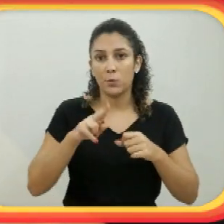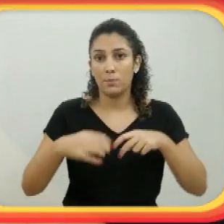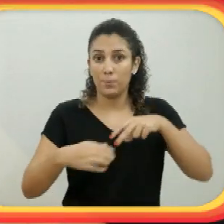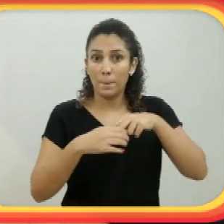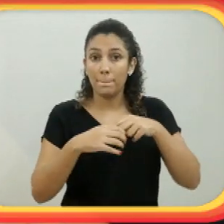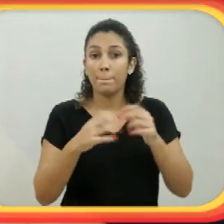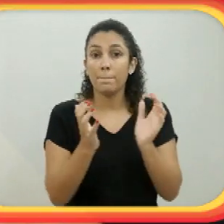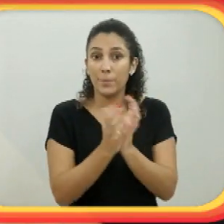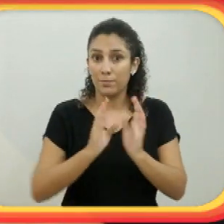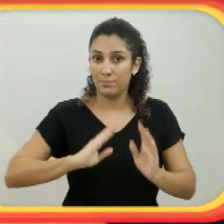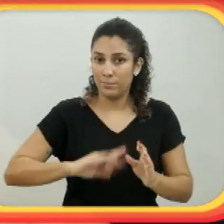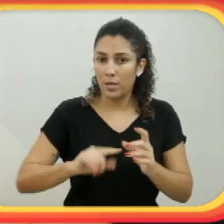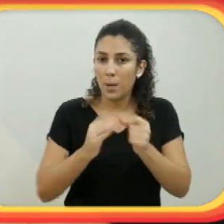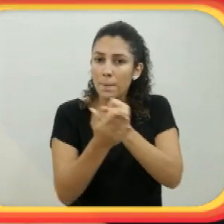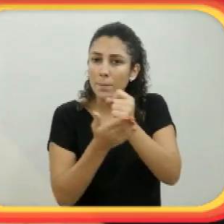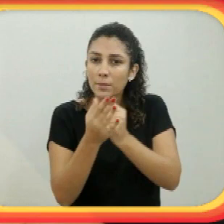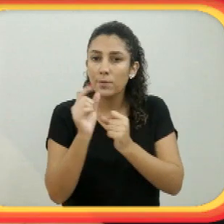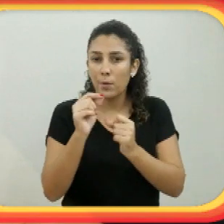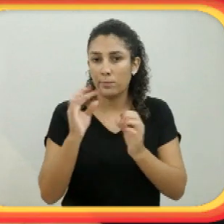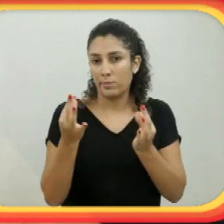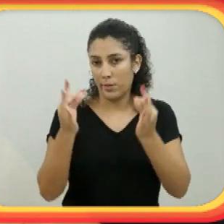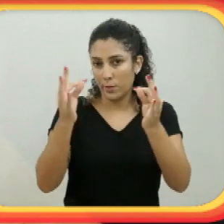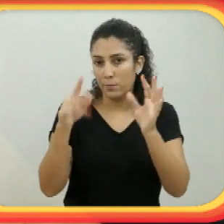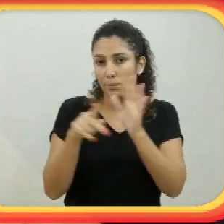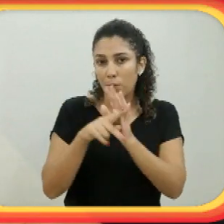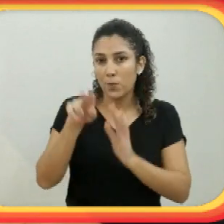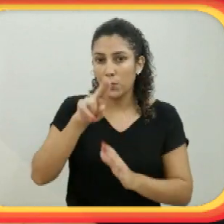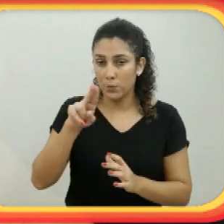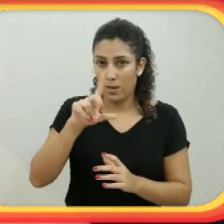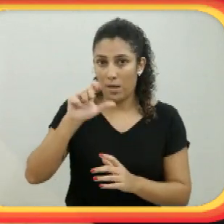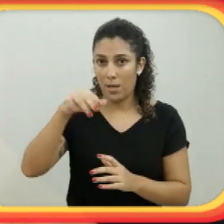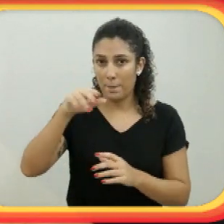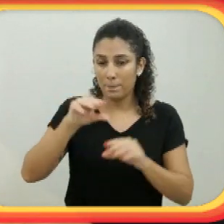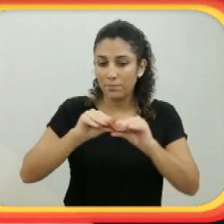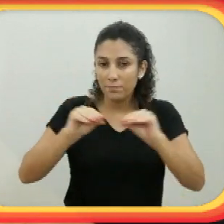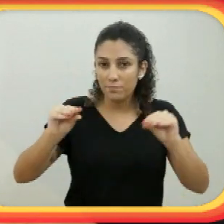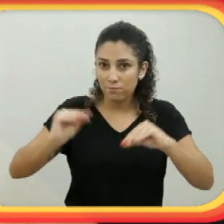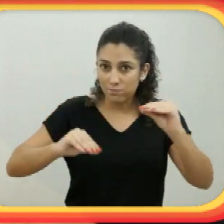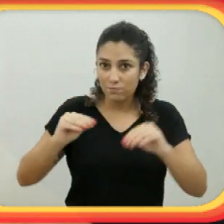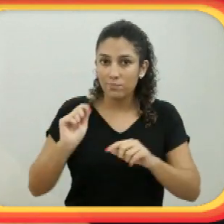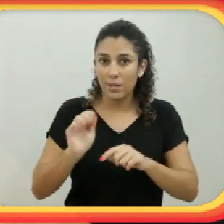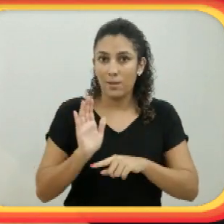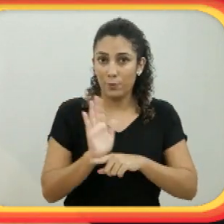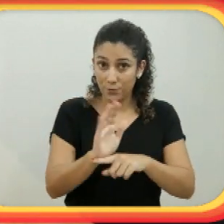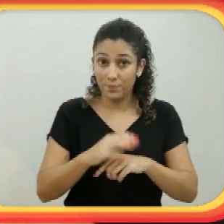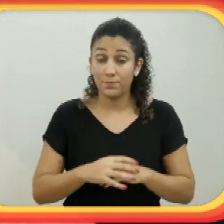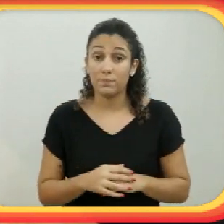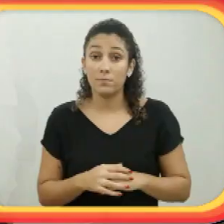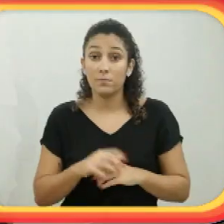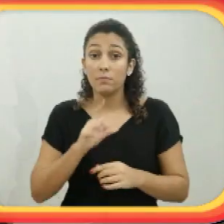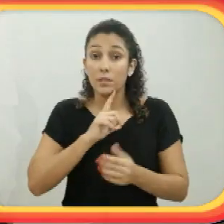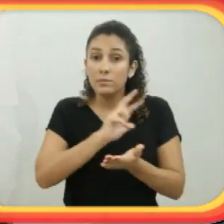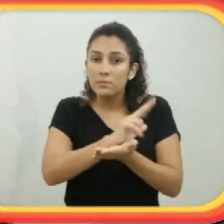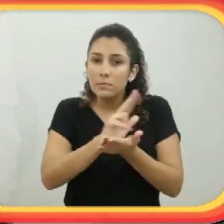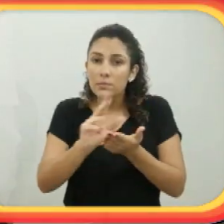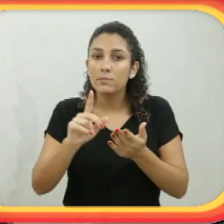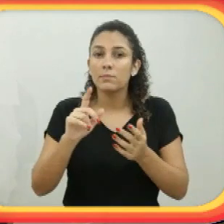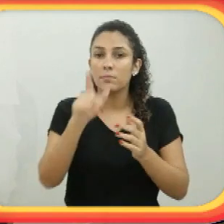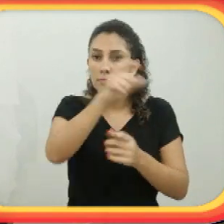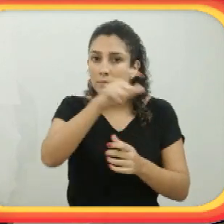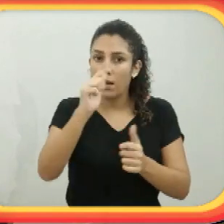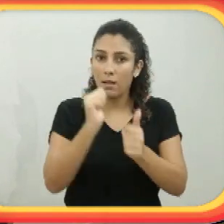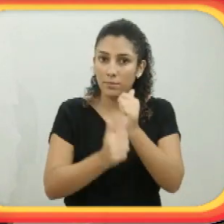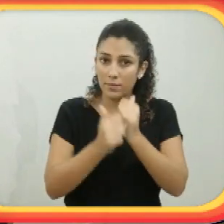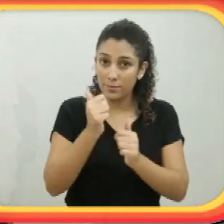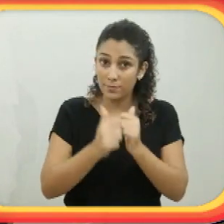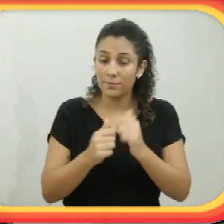basicamente usam tecnologias de lâminas de impulsão de fibra de carbono, que são um diferencial completo para o atleta. Além disso, na